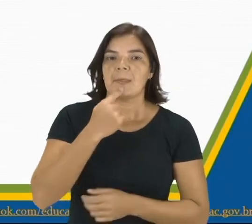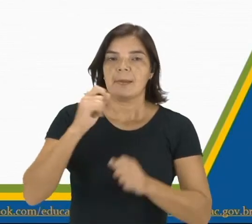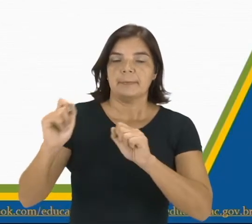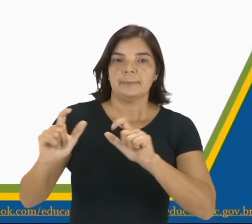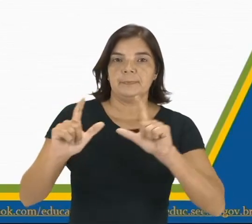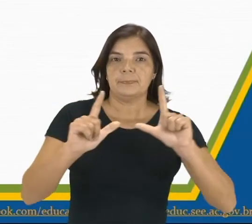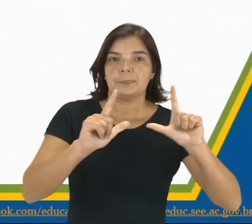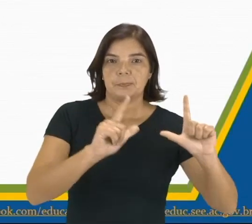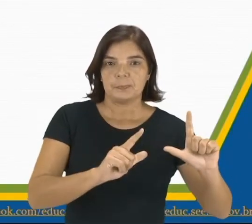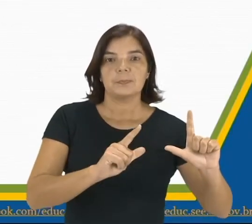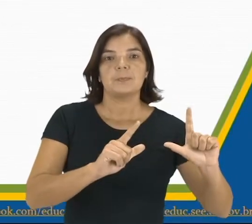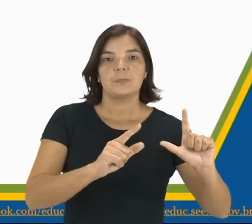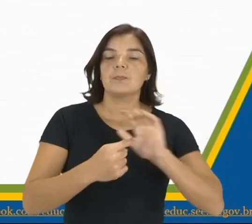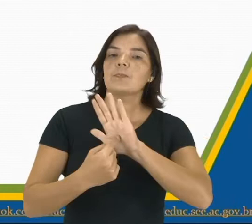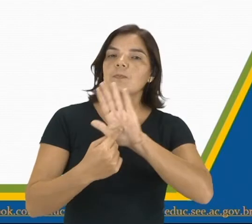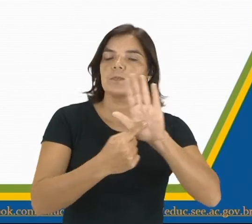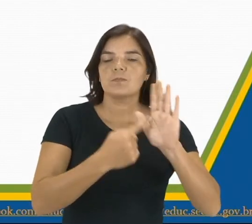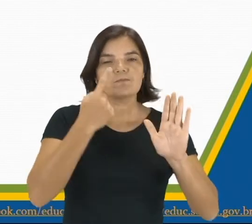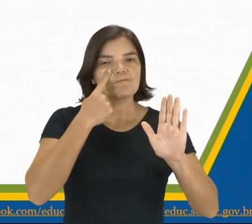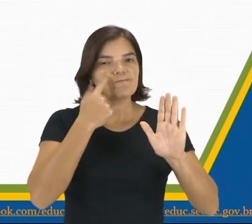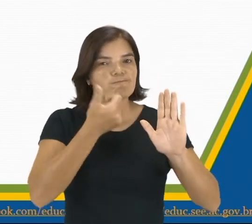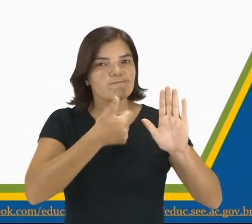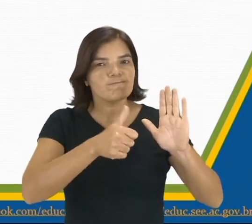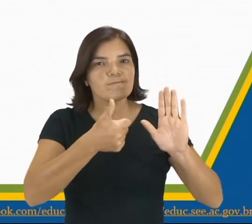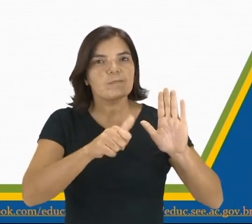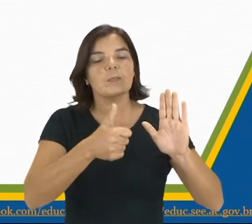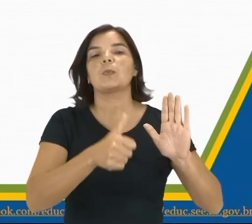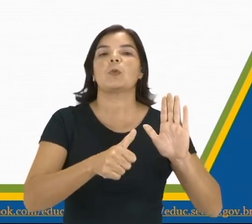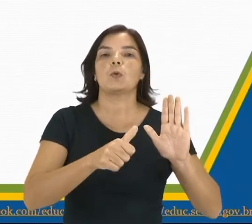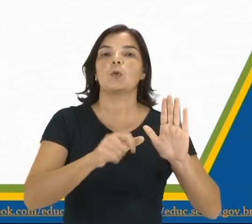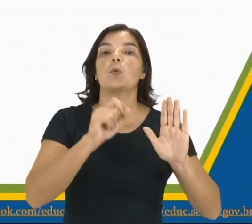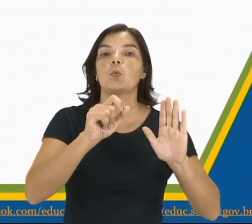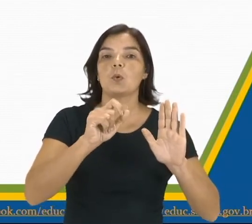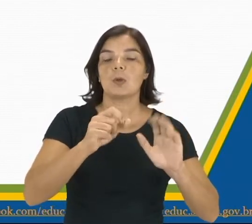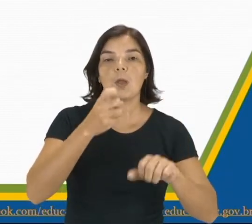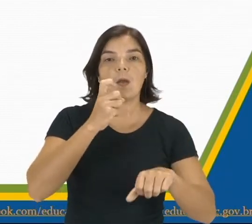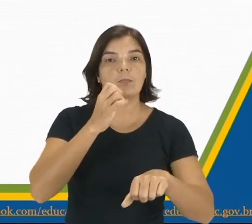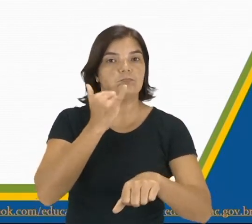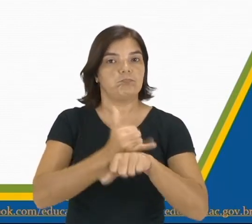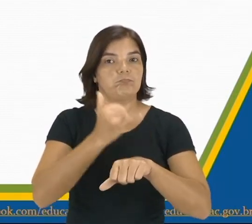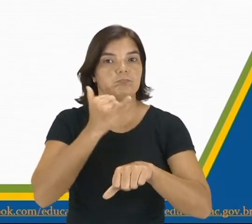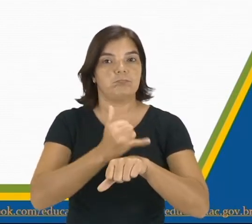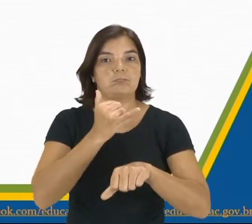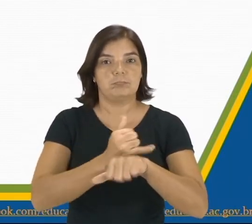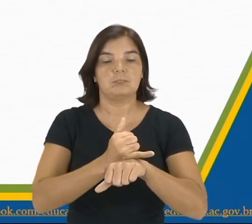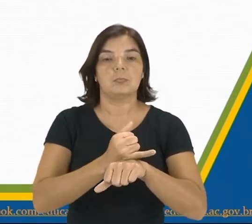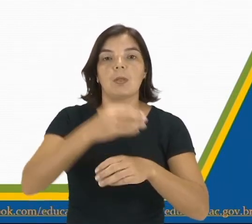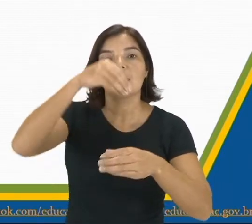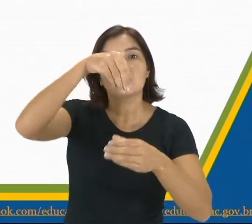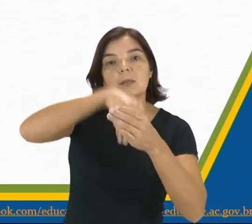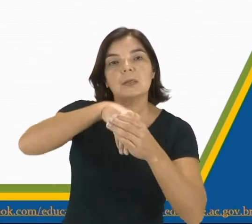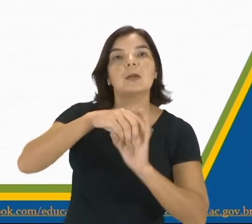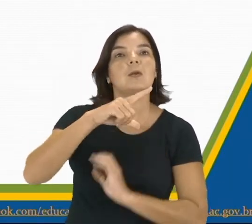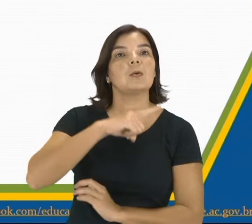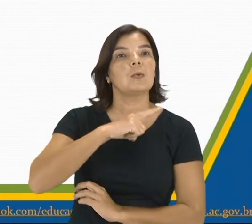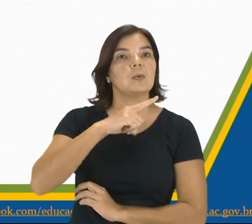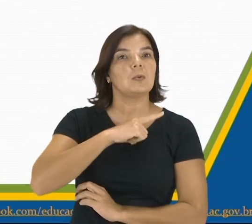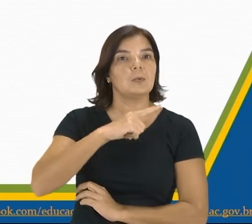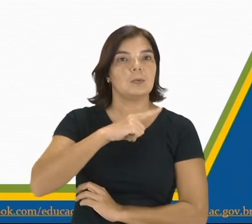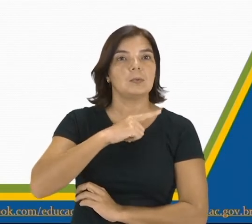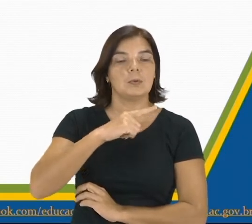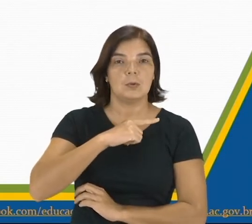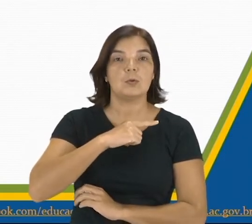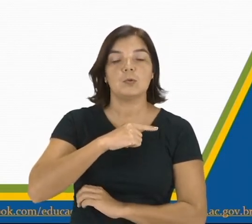desse slide que nós estamos observando um condutor sólido de metal, e dentro dele nós temos os